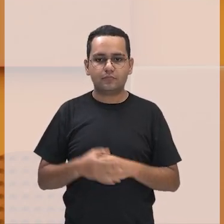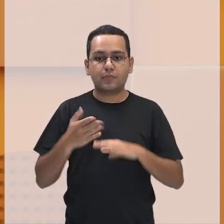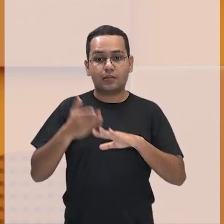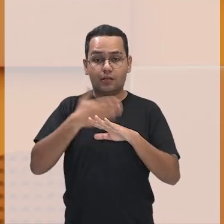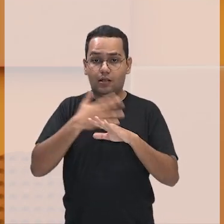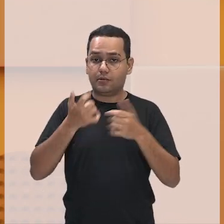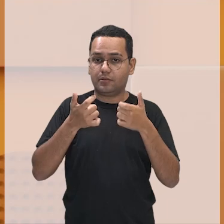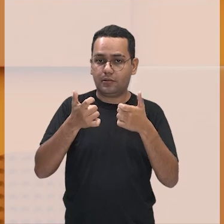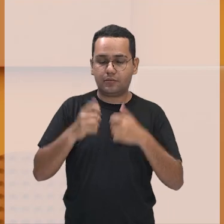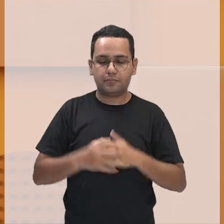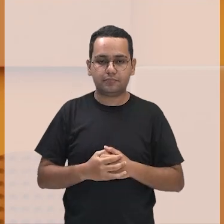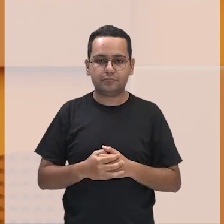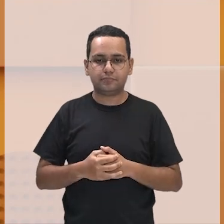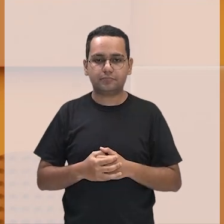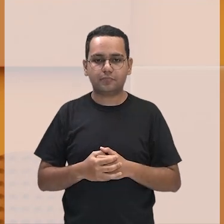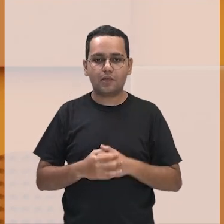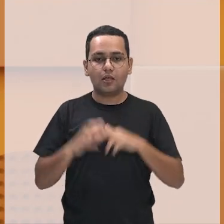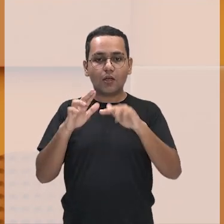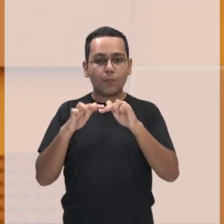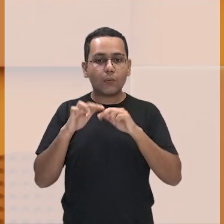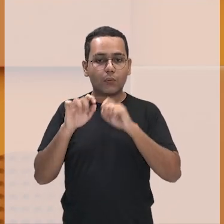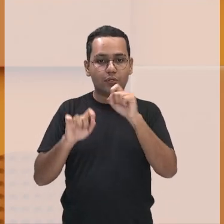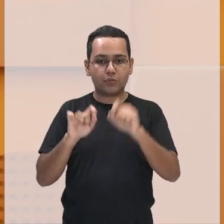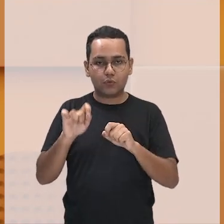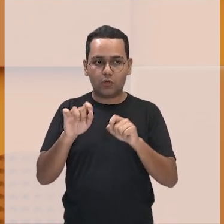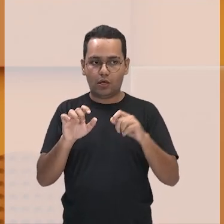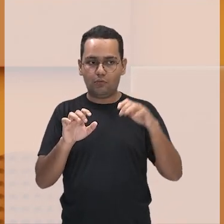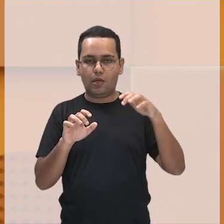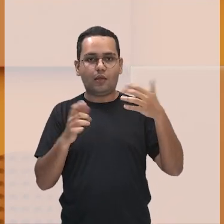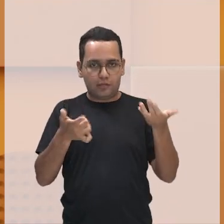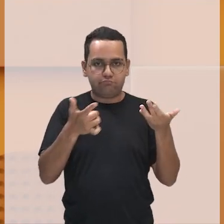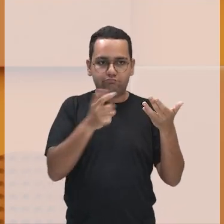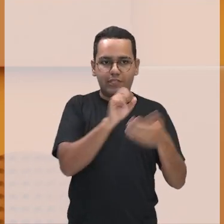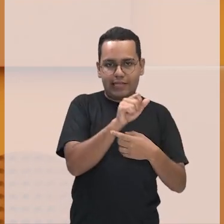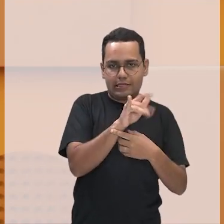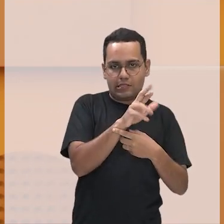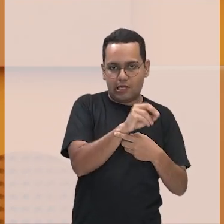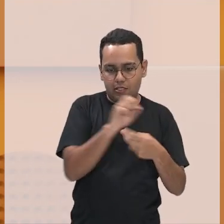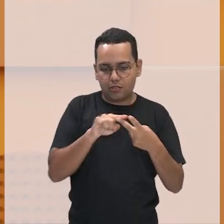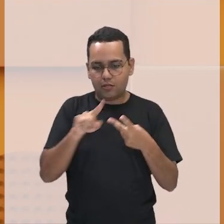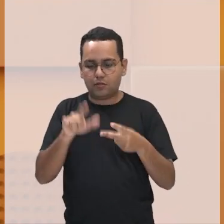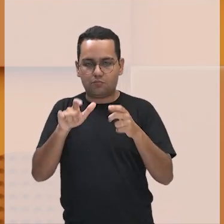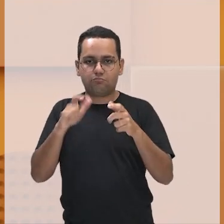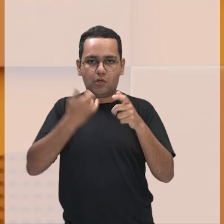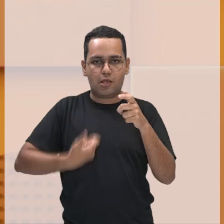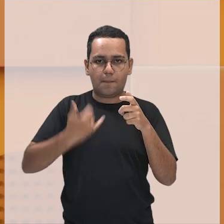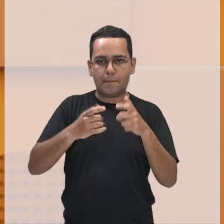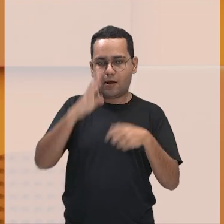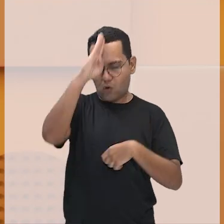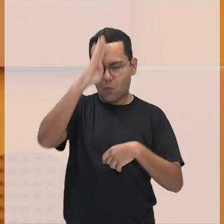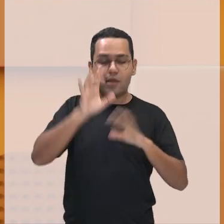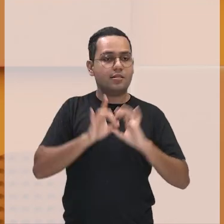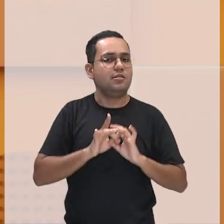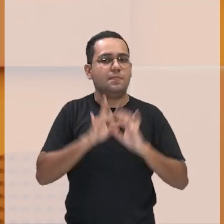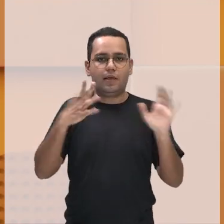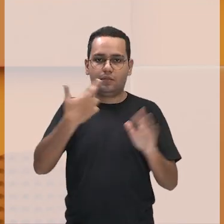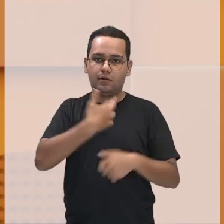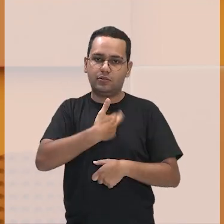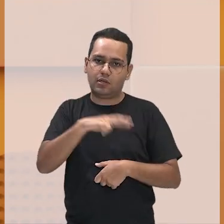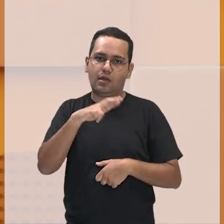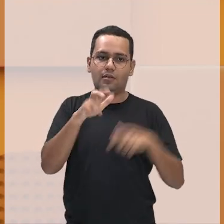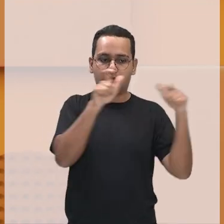guerra, mas as duas partes concordaram em garantir a liberdade religiosa em ambos